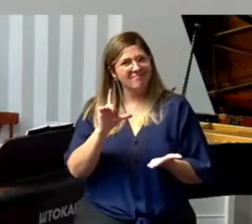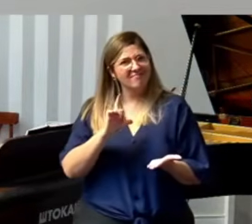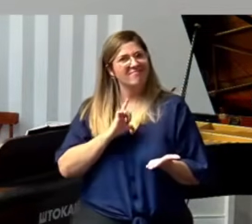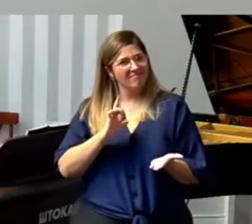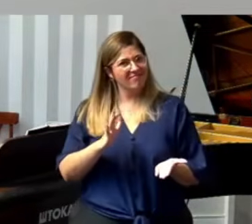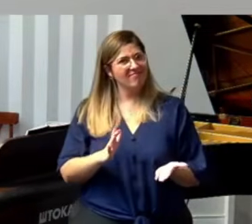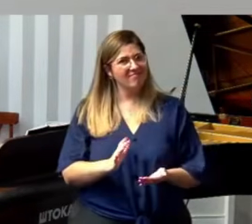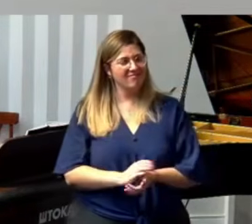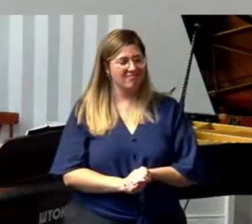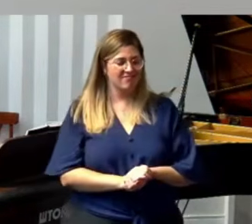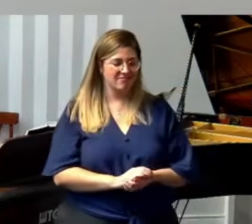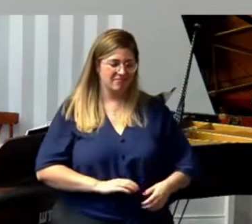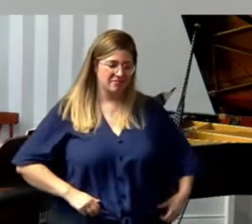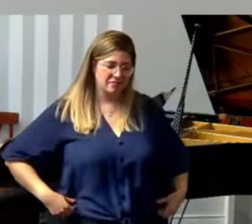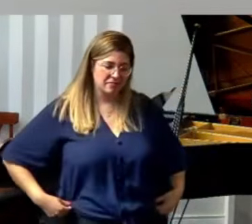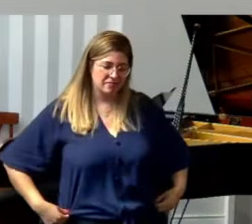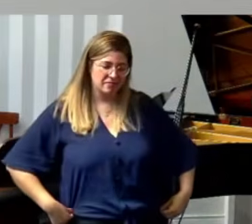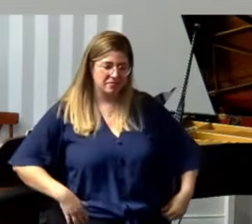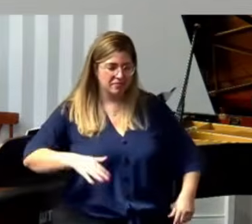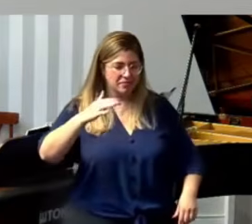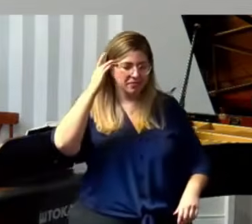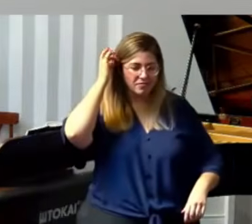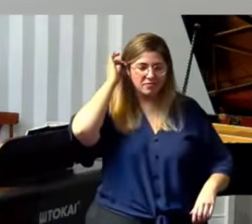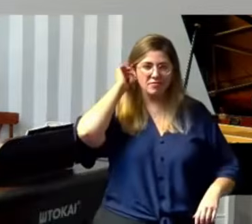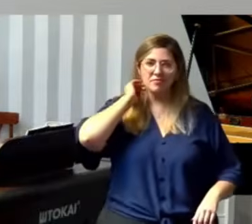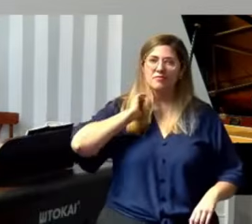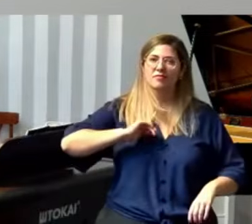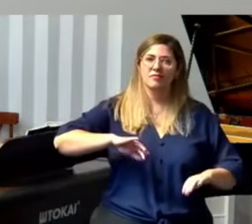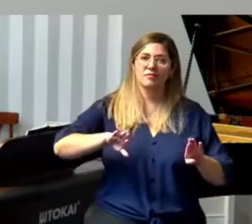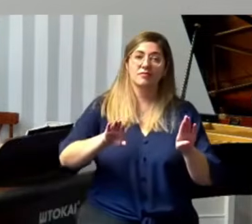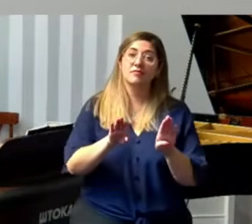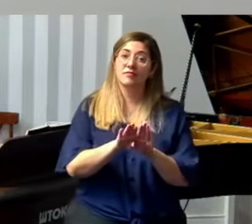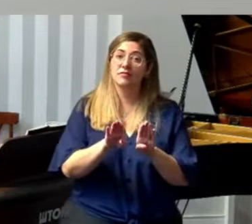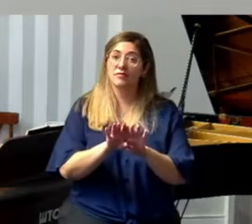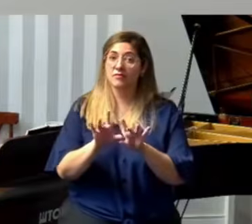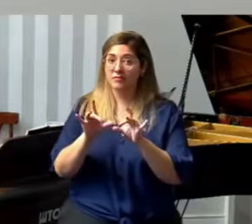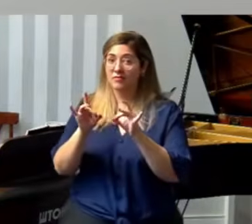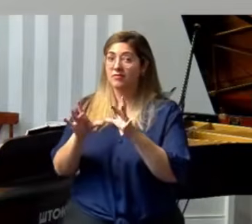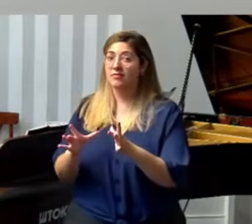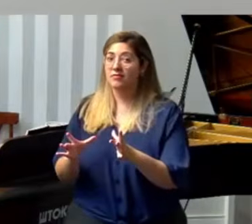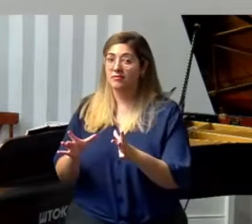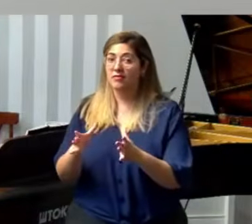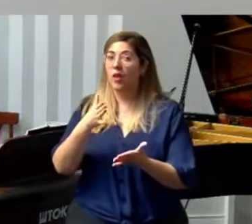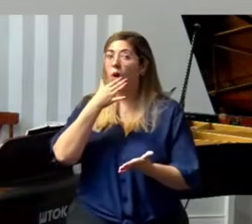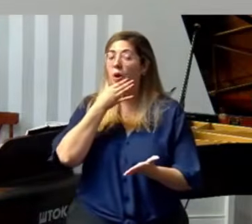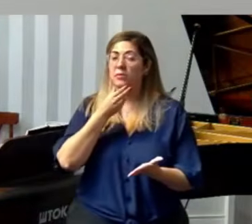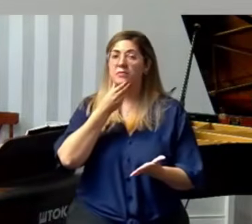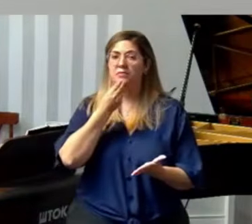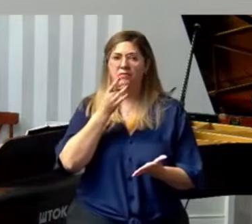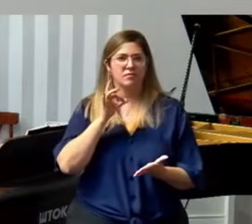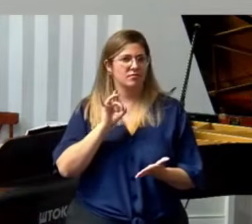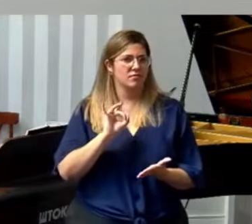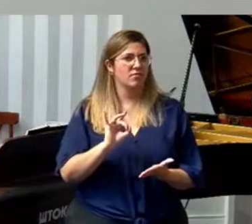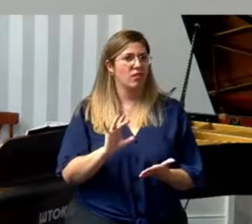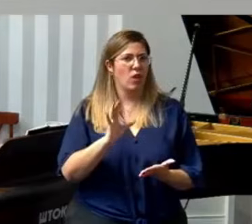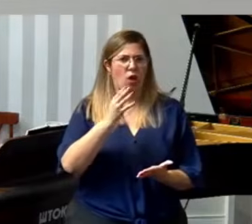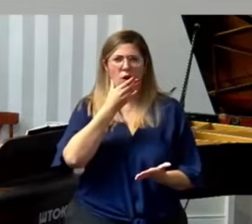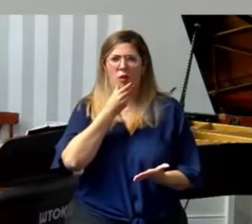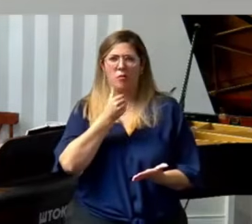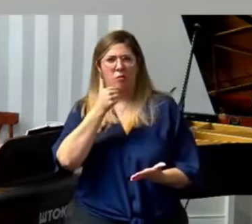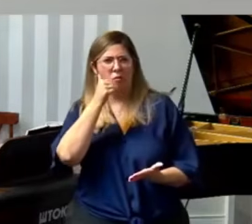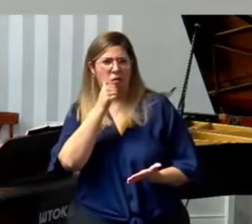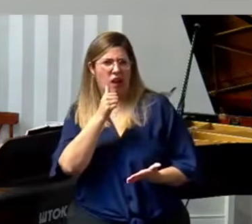uma conclusão. Quem está sendo expulso naquele dia é o ser humano, mas não apenas o ser